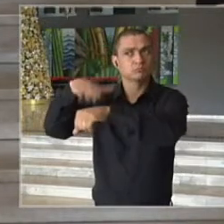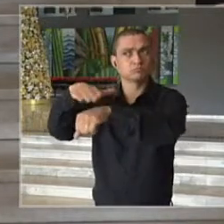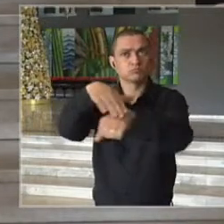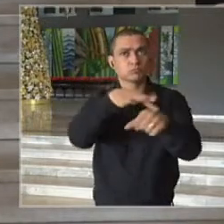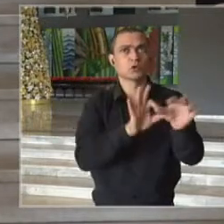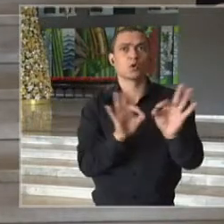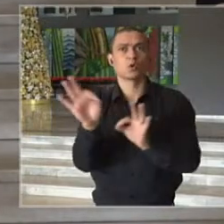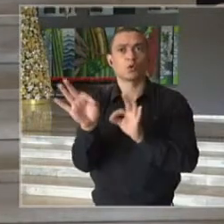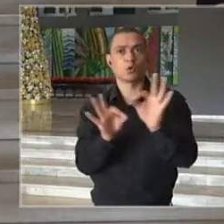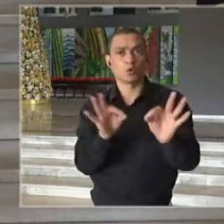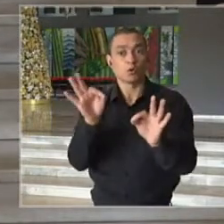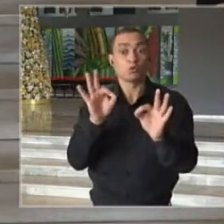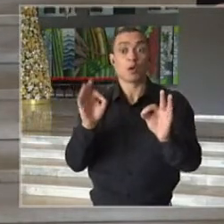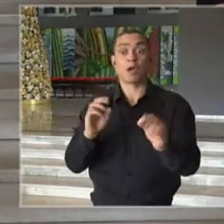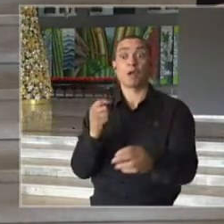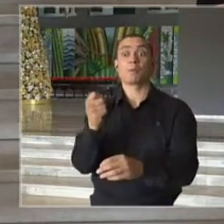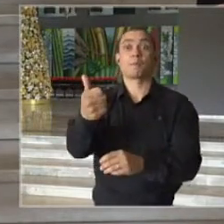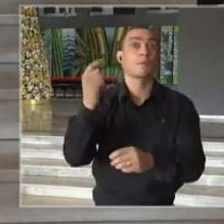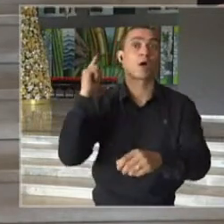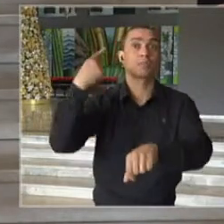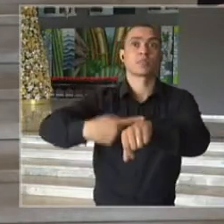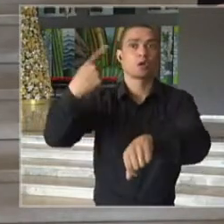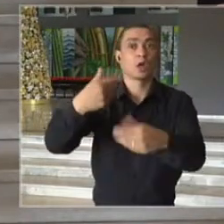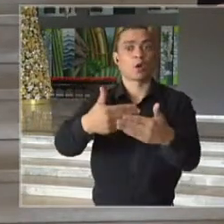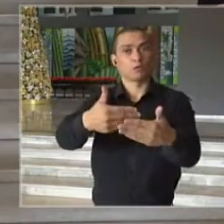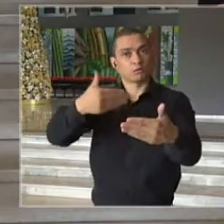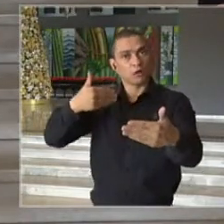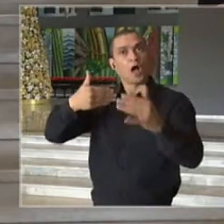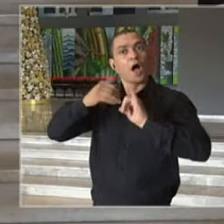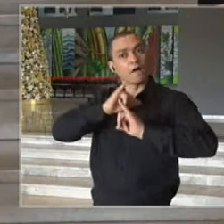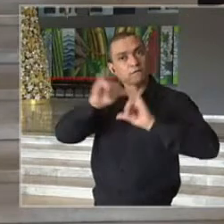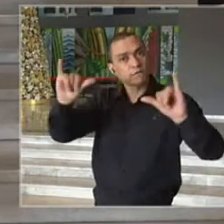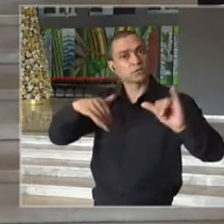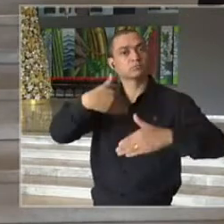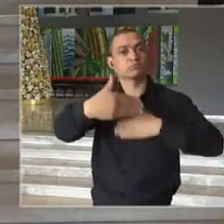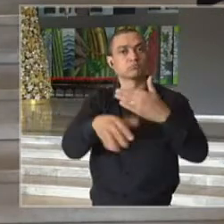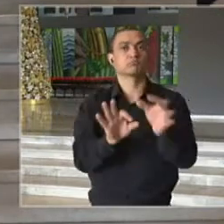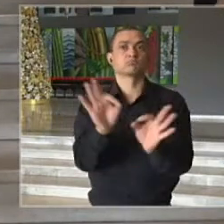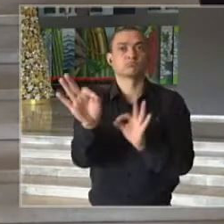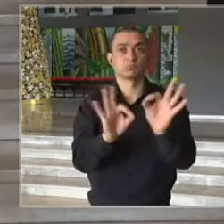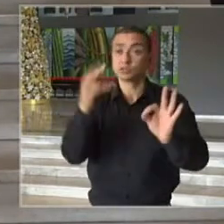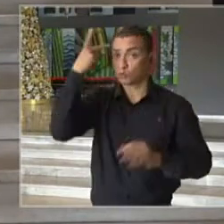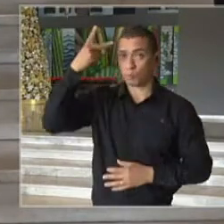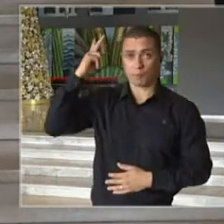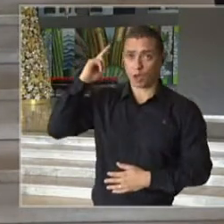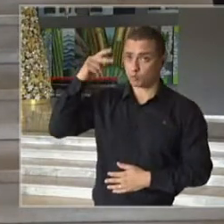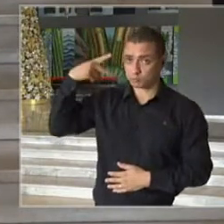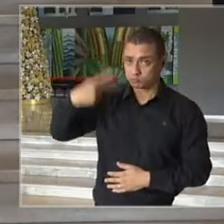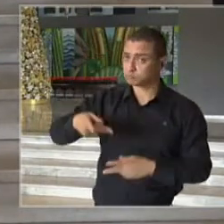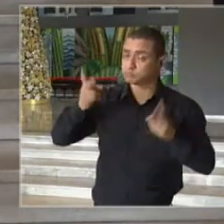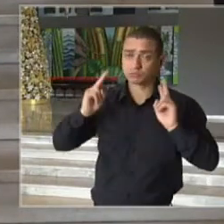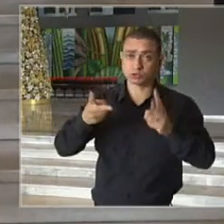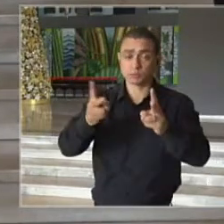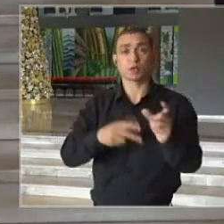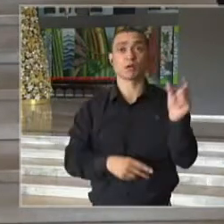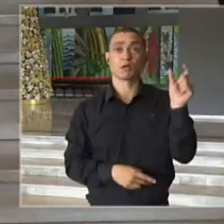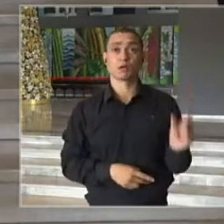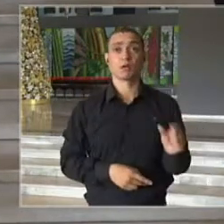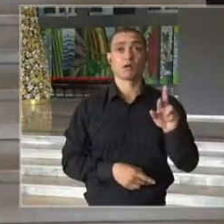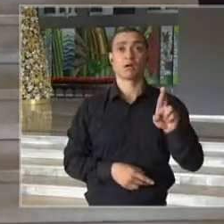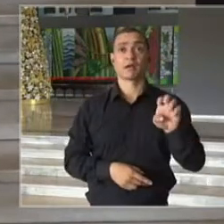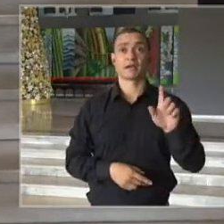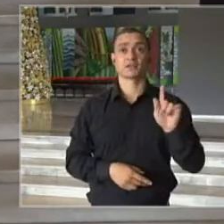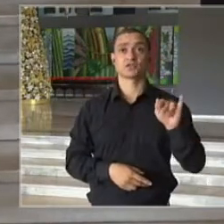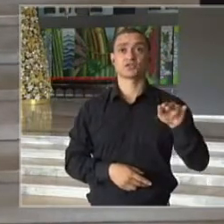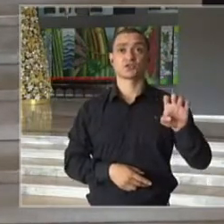planejamento e organização, como tudo aquilo que procuramos fazer aqui no Estado de São Paulo. Falará então sobre isso Regiane de Paula,